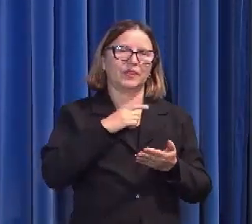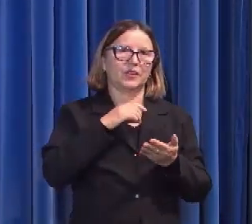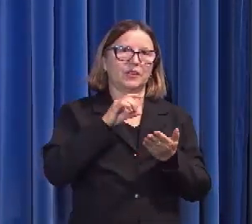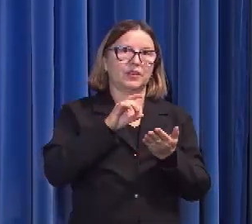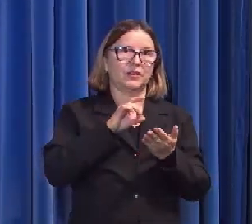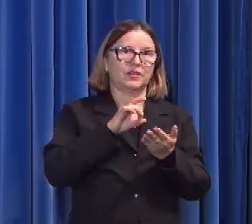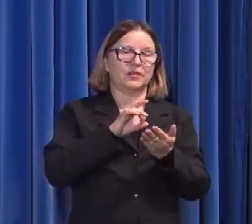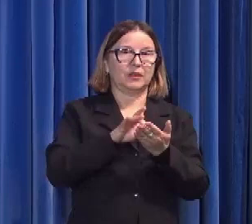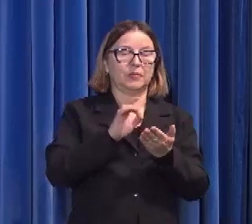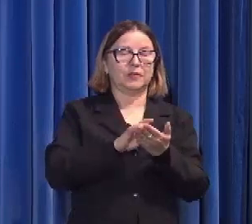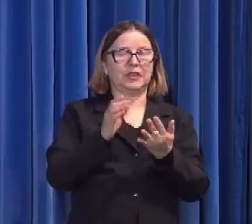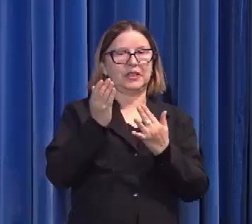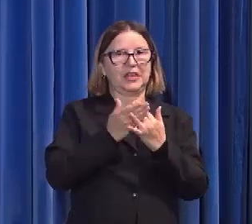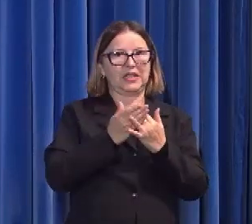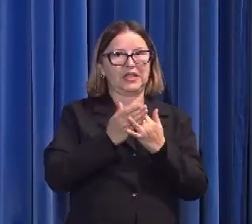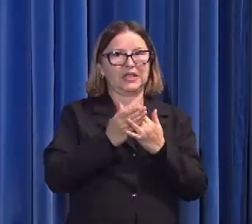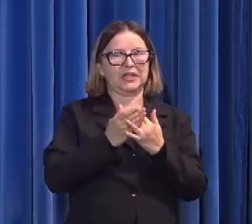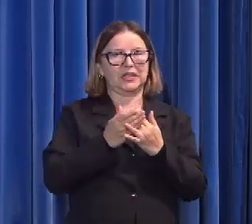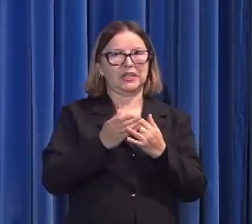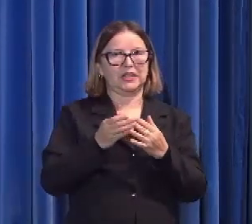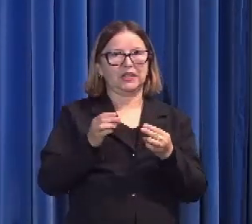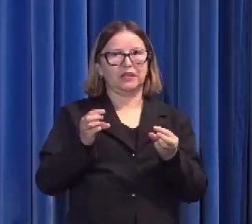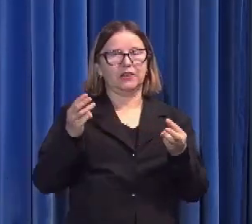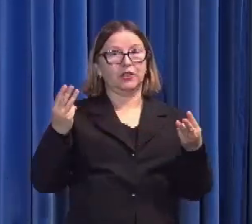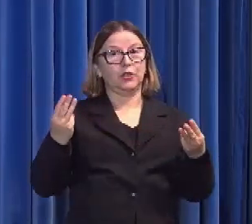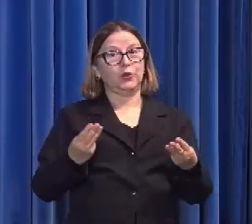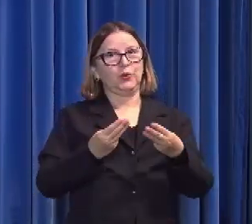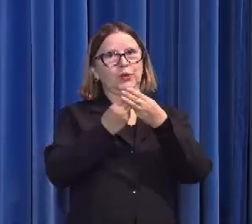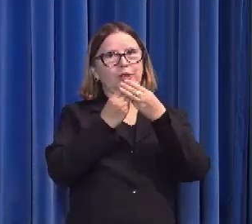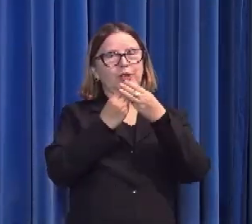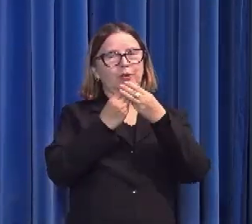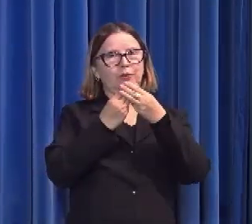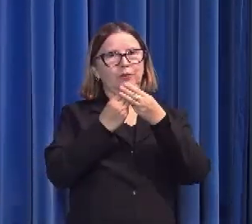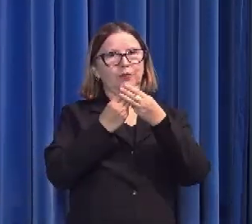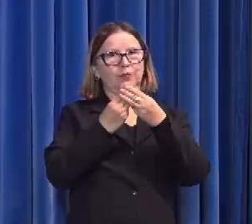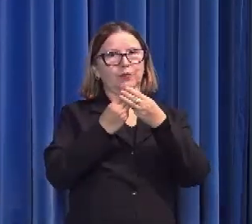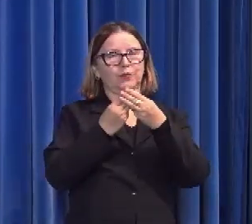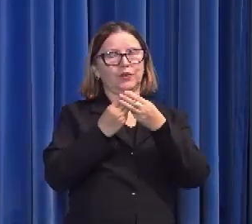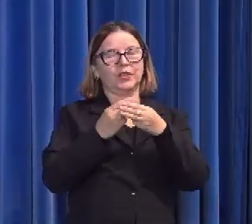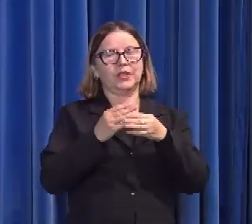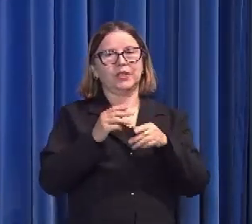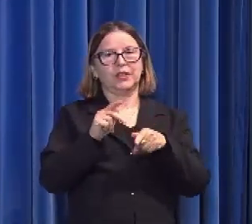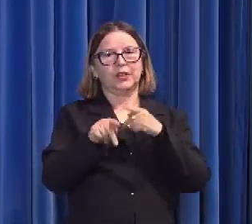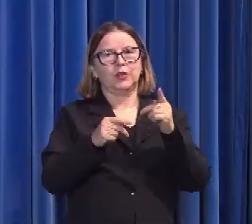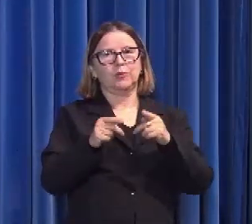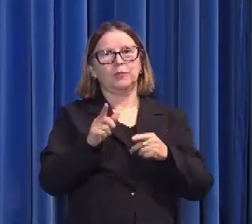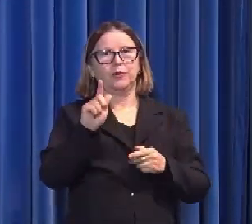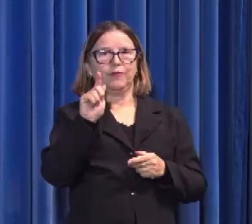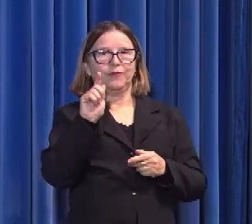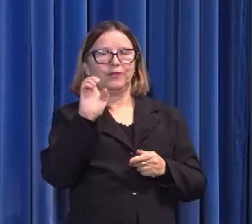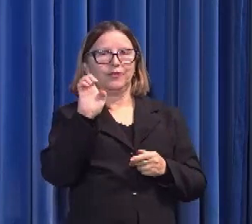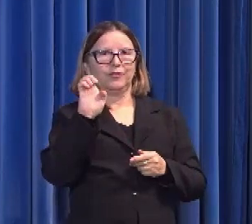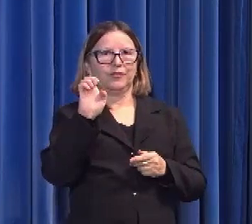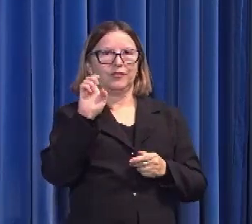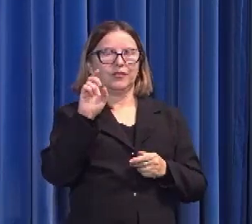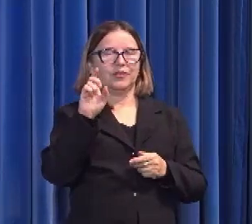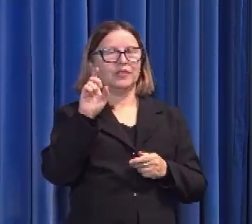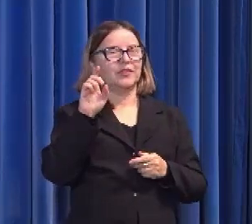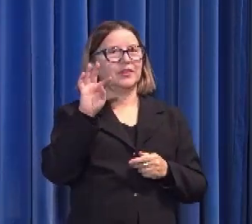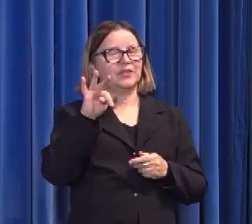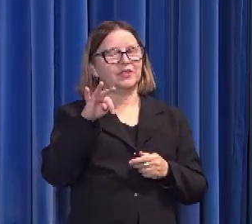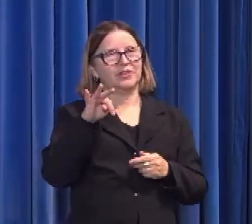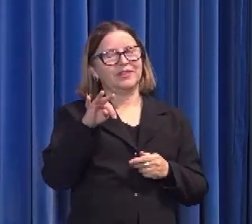judeus e Gentil iOS os judeus não se davam com gentias era uma guerra e